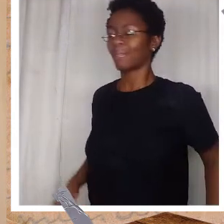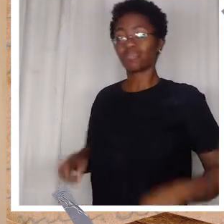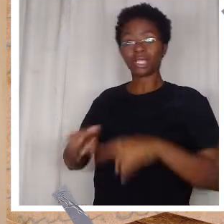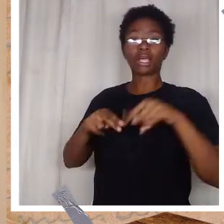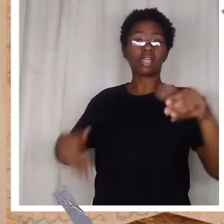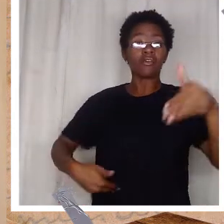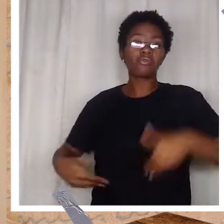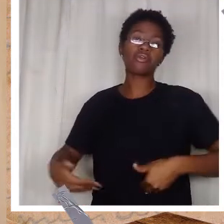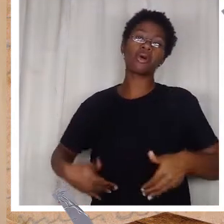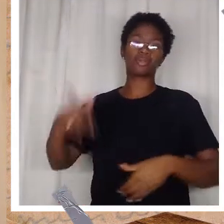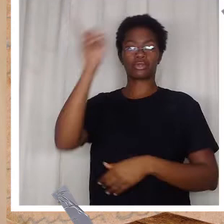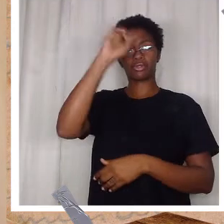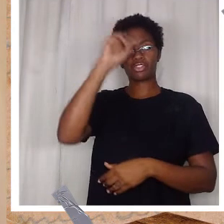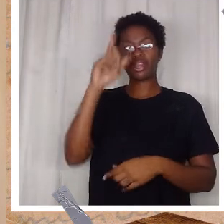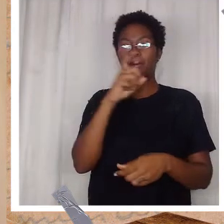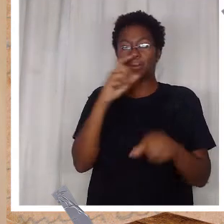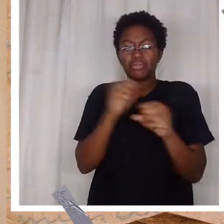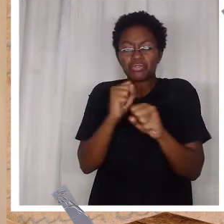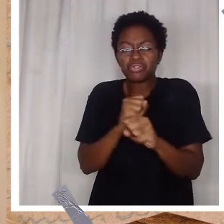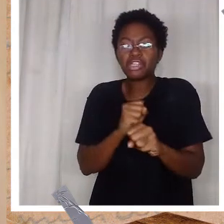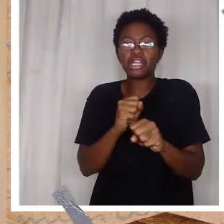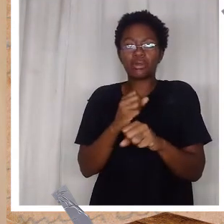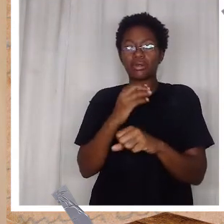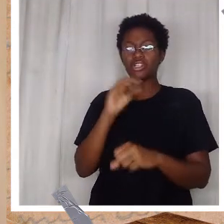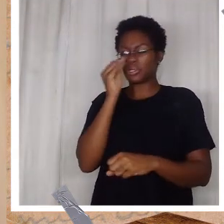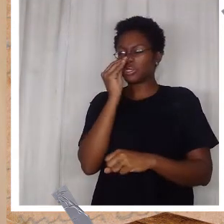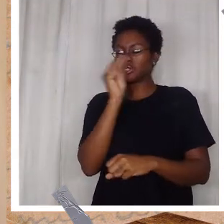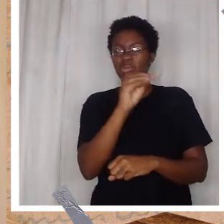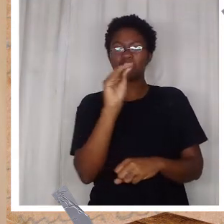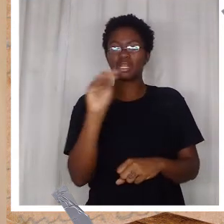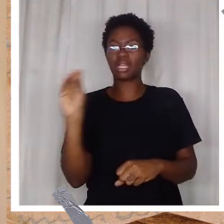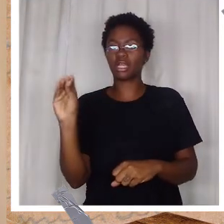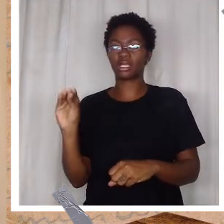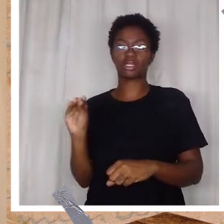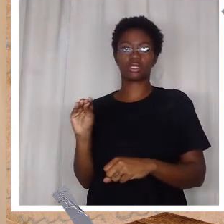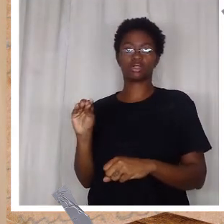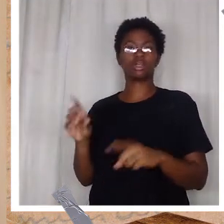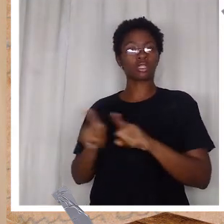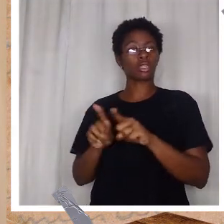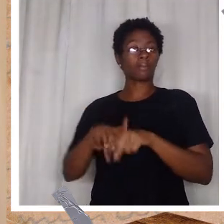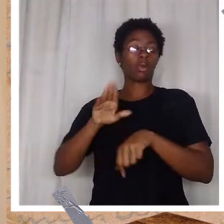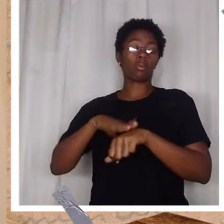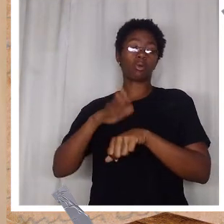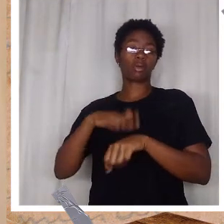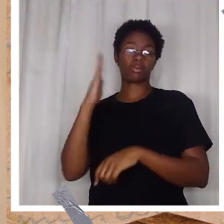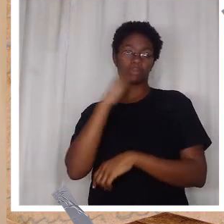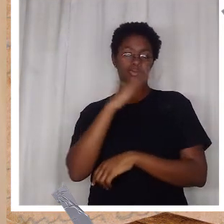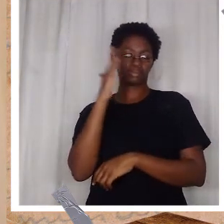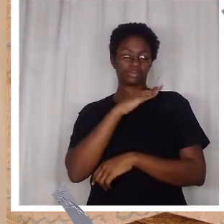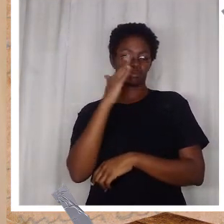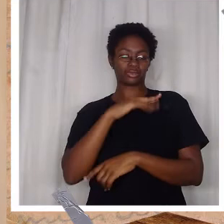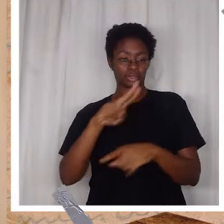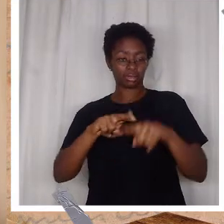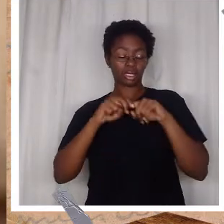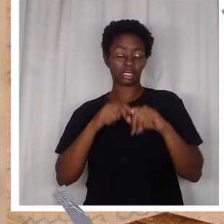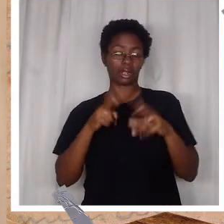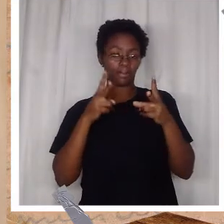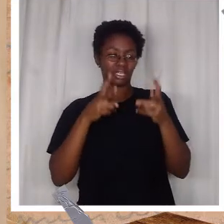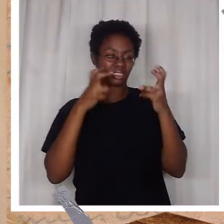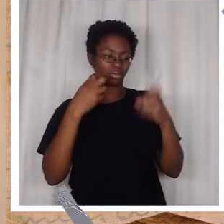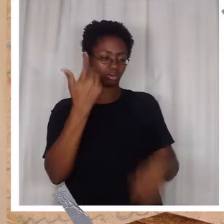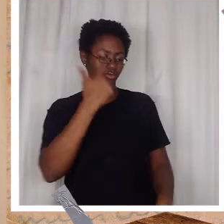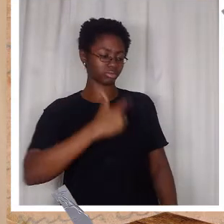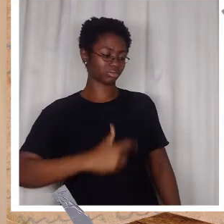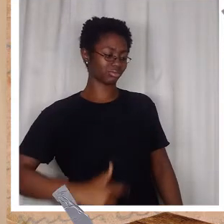fome, frio, desprezo, o seu próprio mau cheiro, porque ela tinha uma percepção